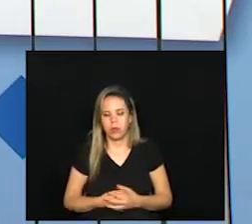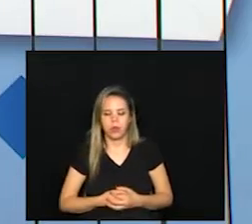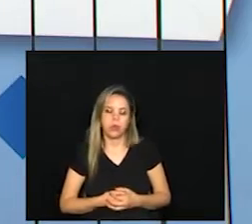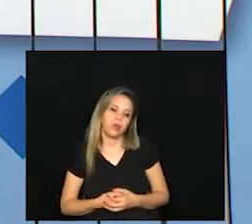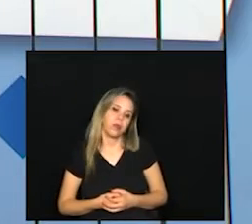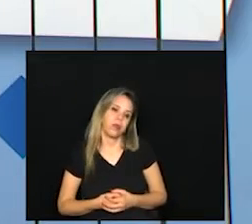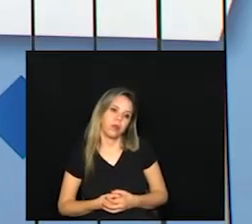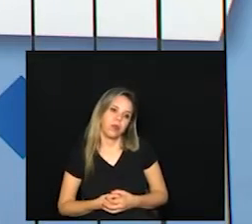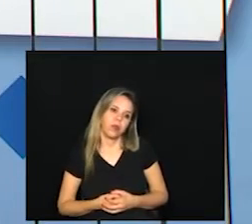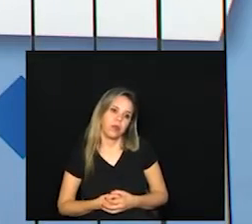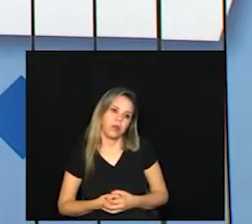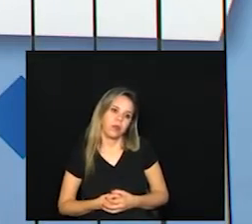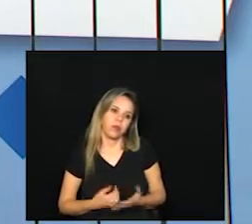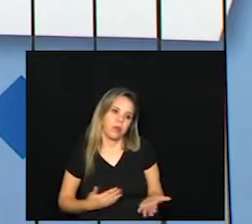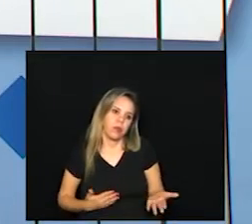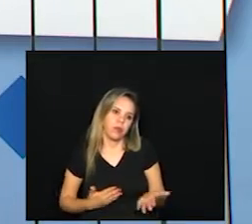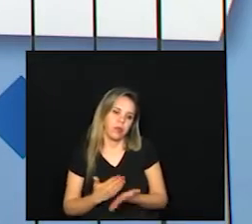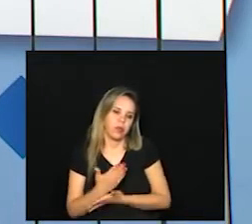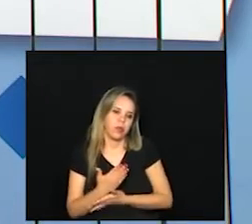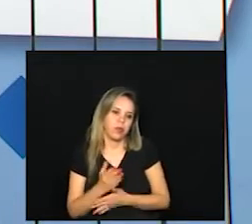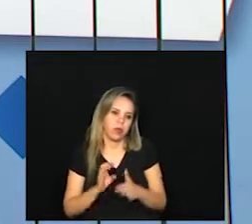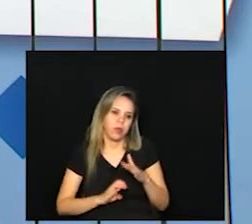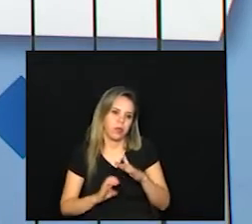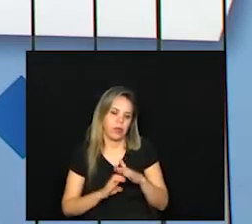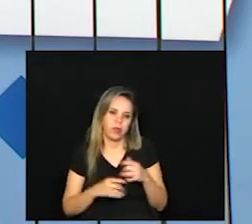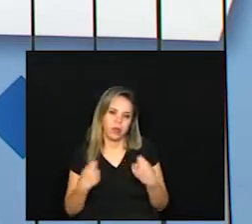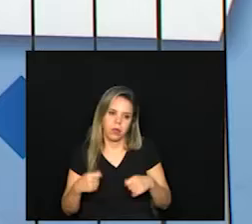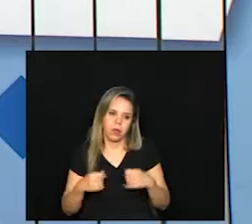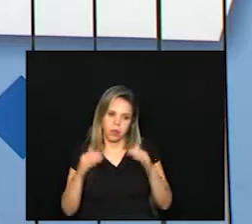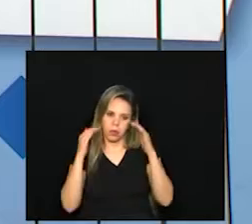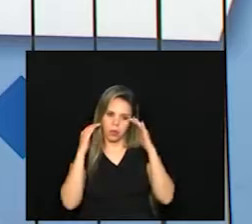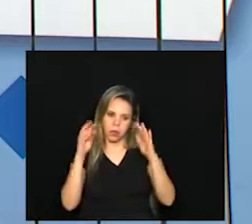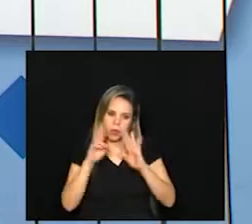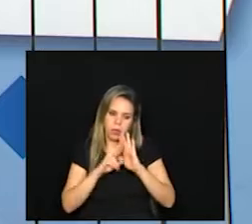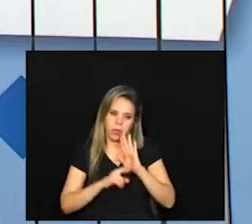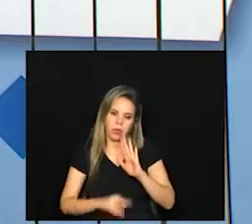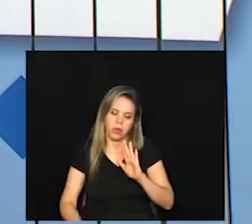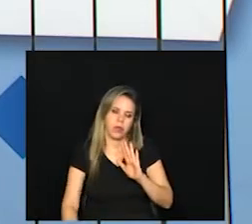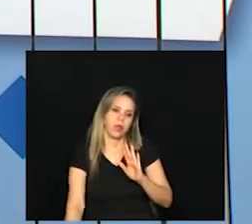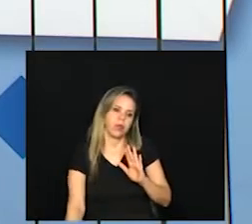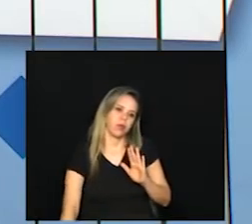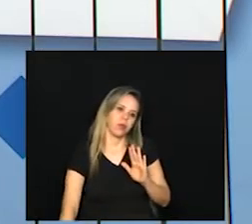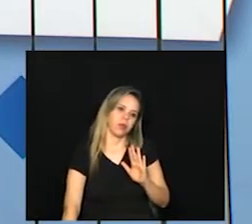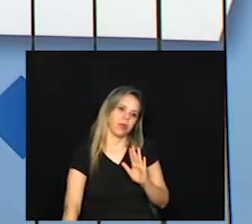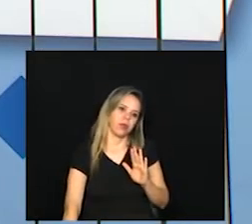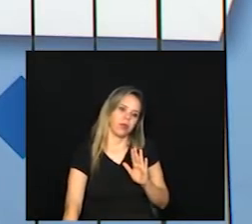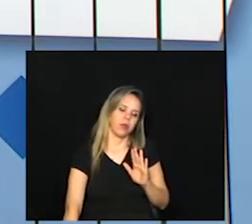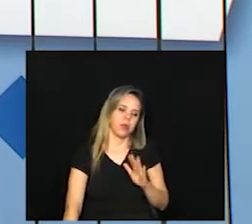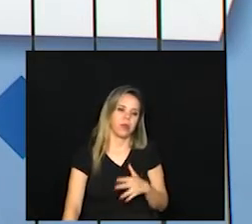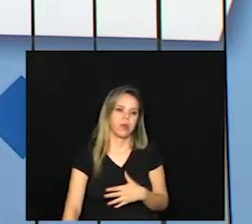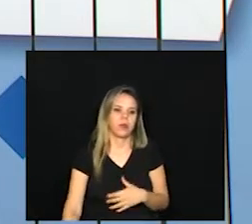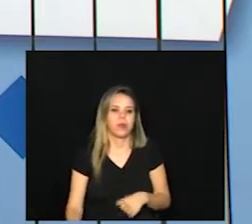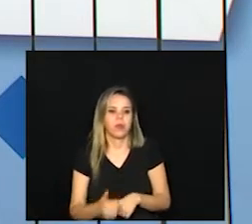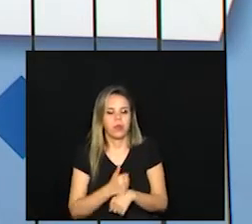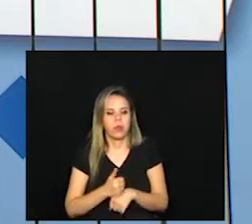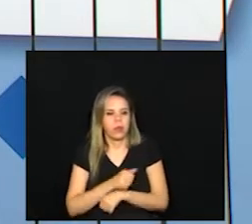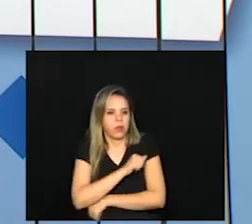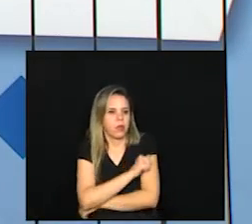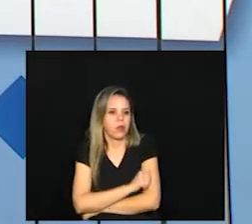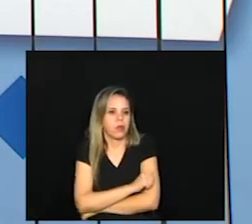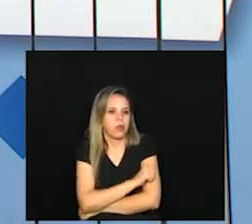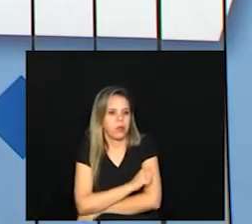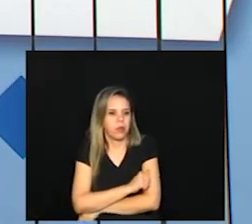anos. Para serem aprovadas, as empresas precisam cumprir alguns requisitos. Entre eles, ter um profissional de